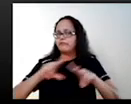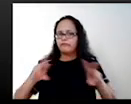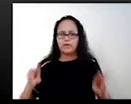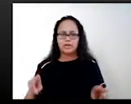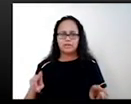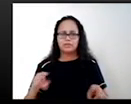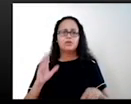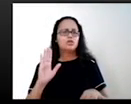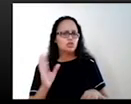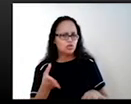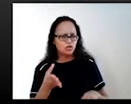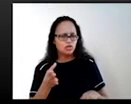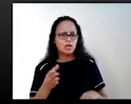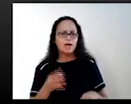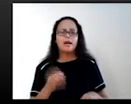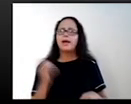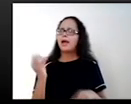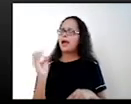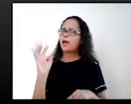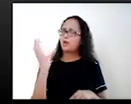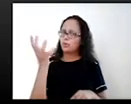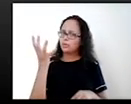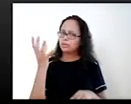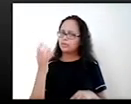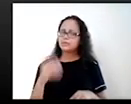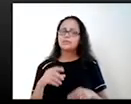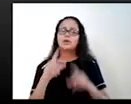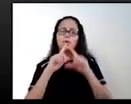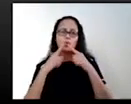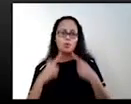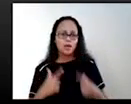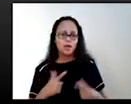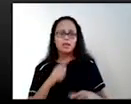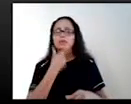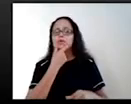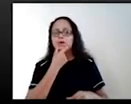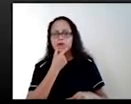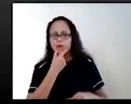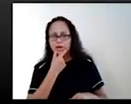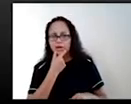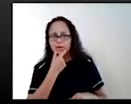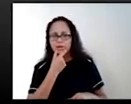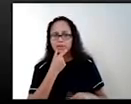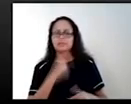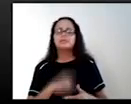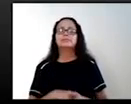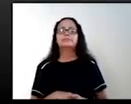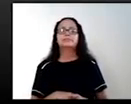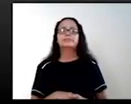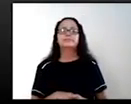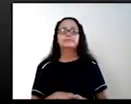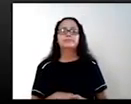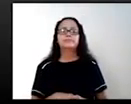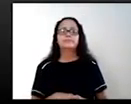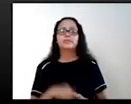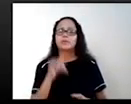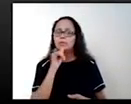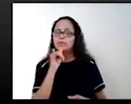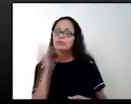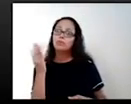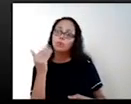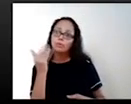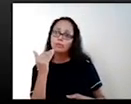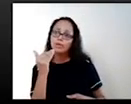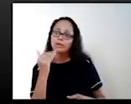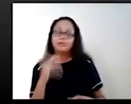Isso já aconteceu com o inglês, né? O inglês, assim como o nosso, que é eu como, tu comes, ele come, nós comemos, vós comeis, eles comem, né? O inglês